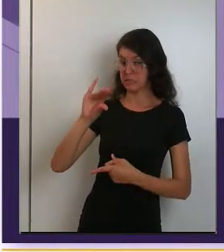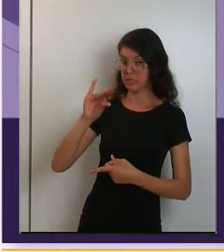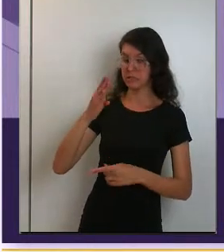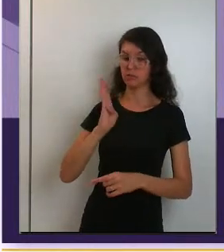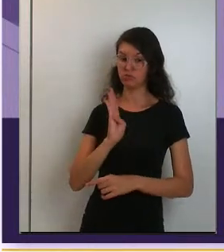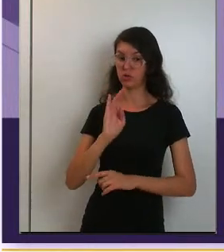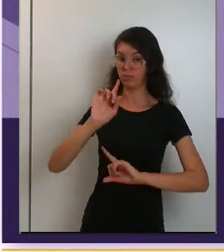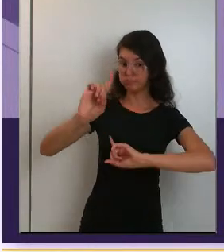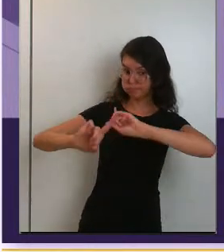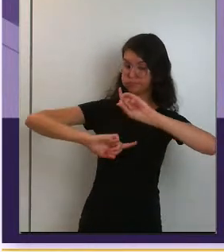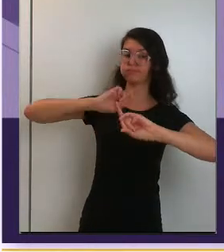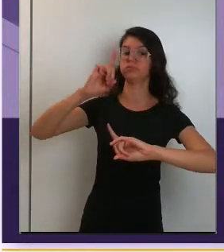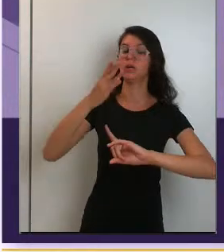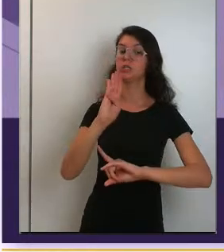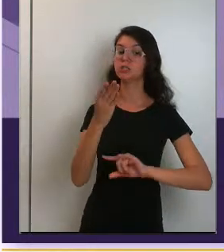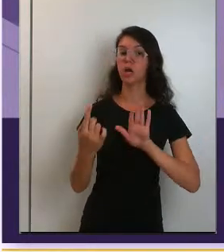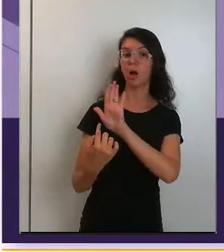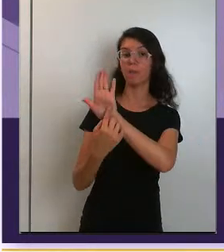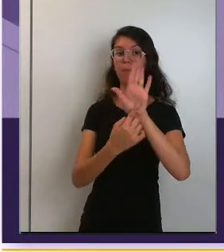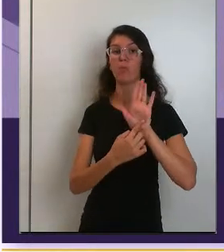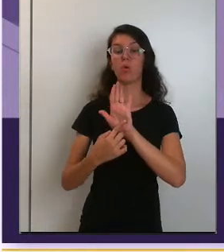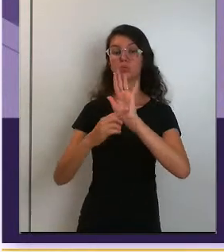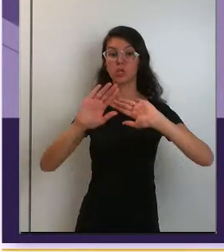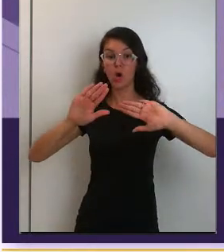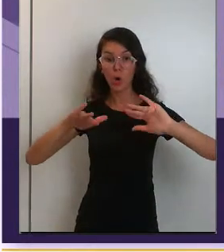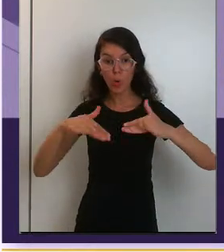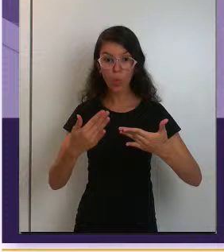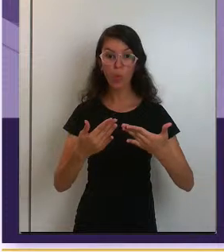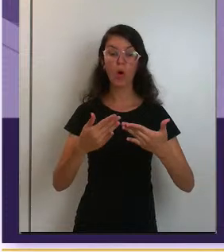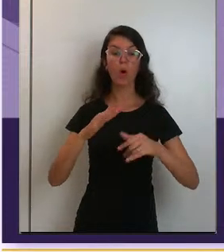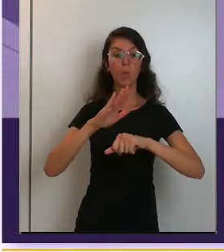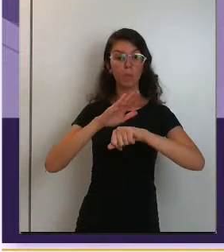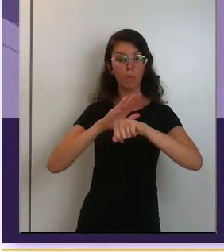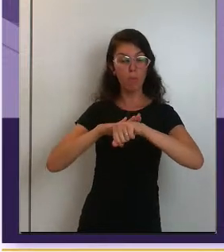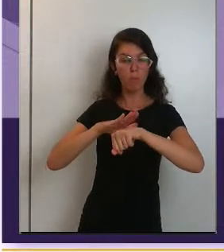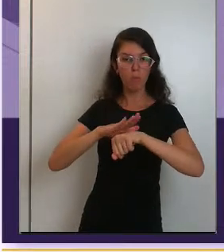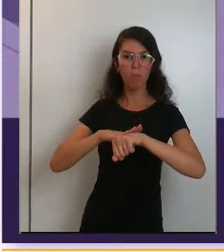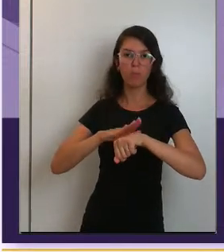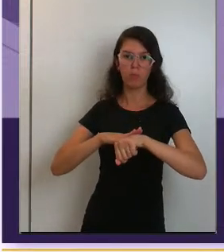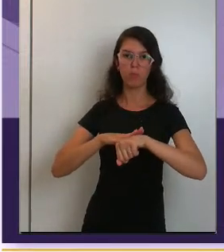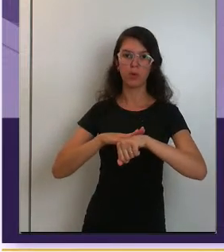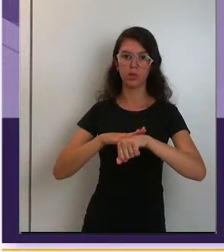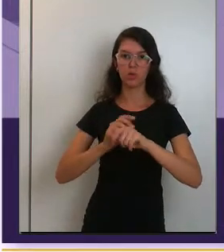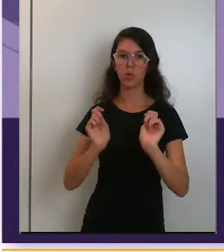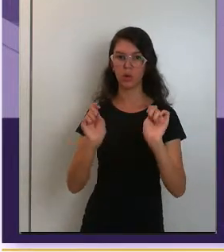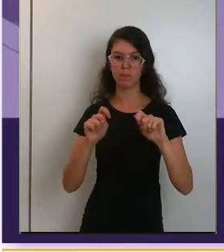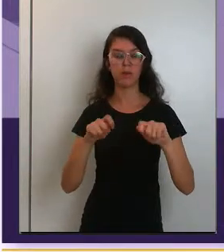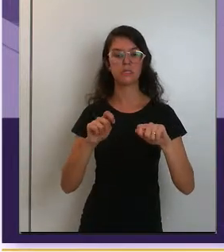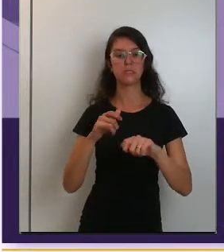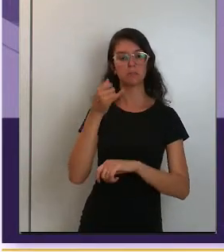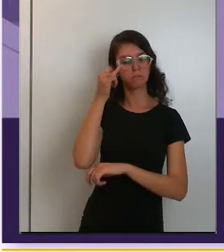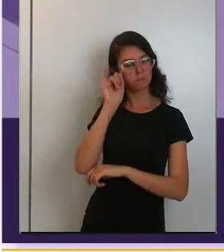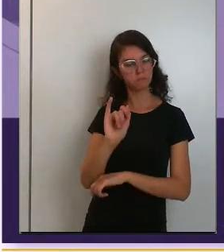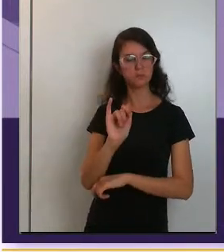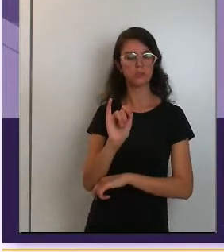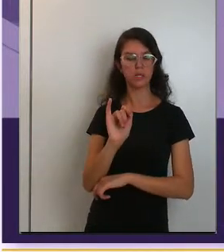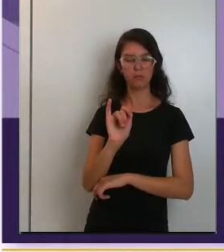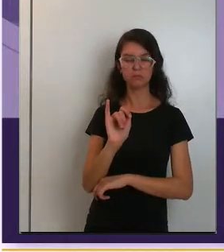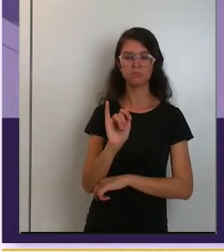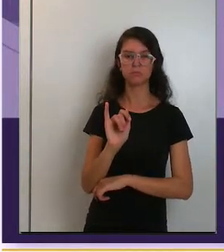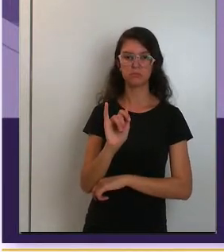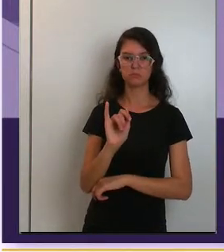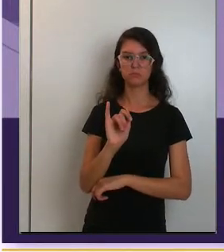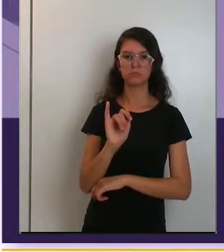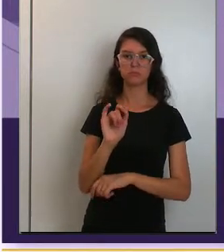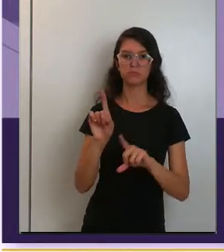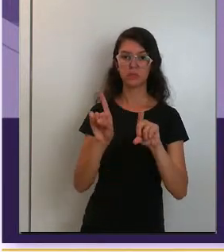né, e já mostra quais as situações, né, que merecem ser evitadas, né, e que